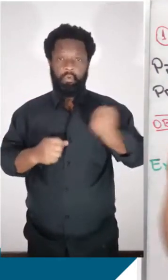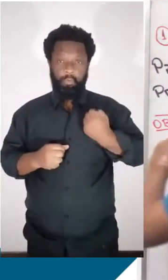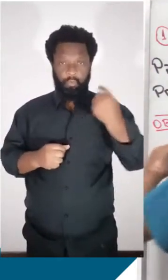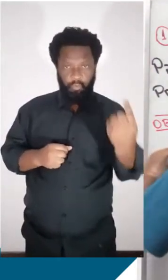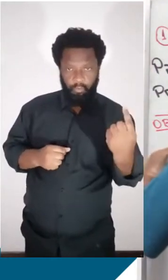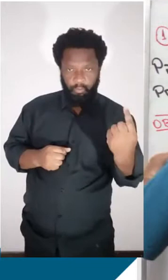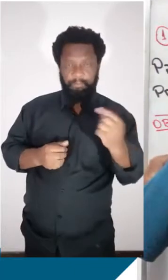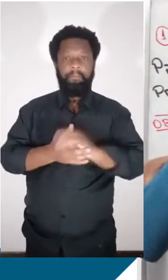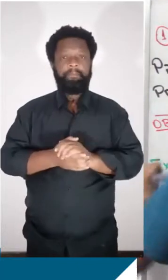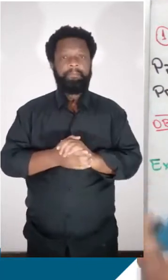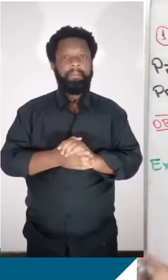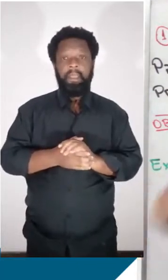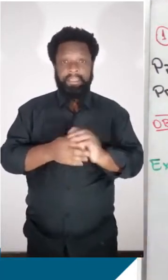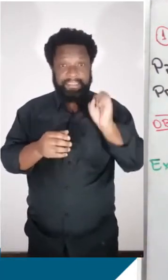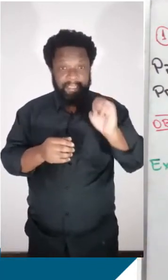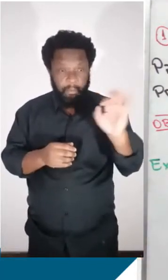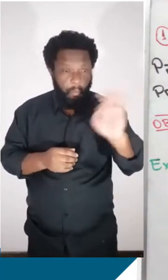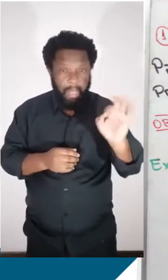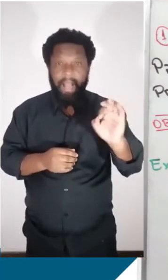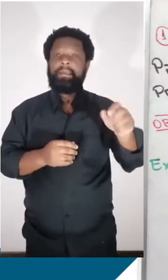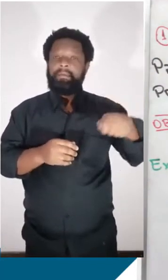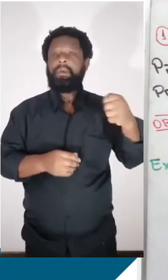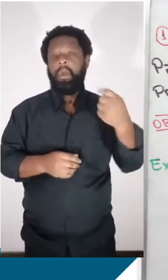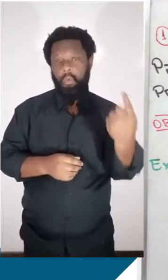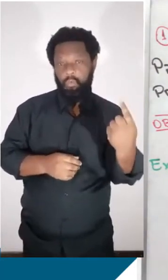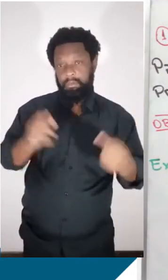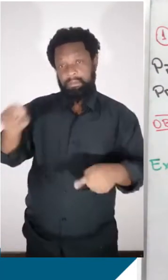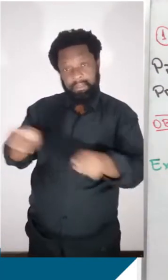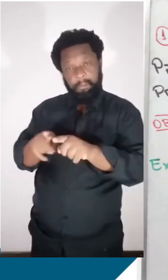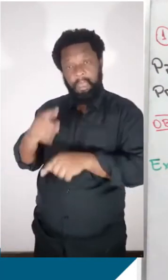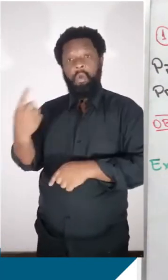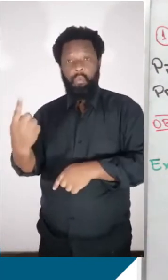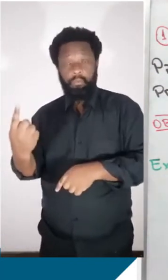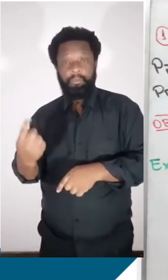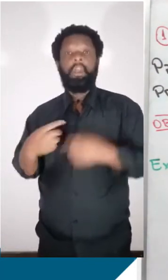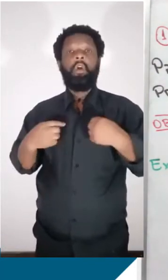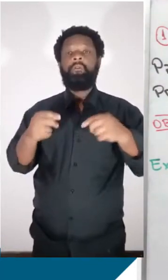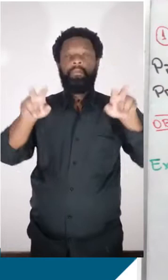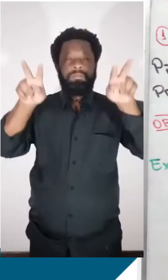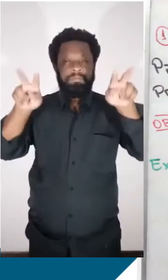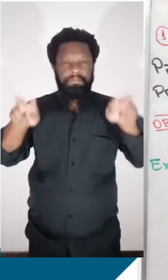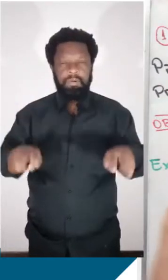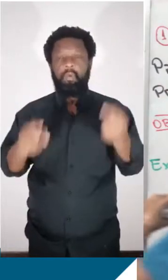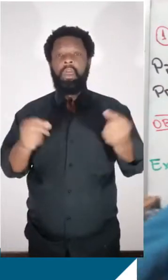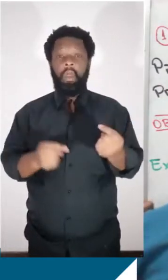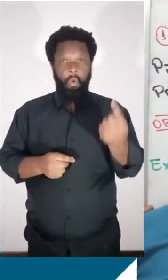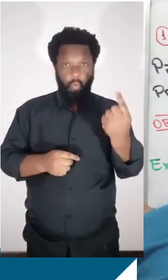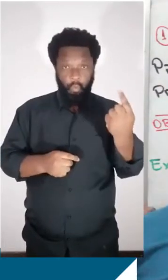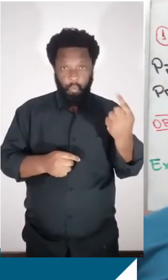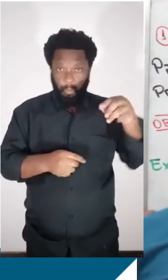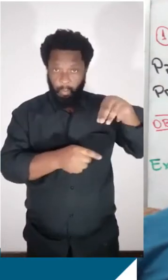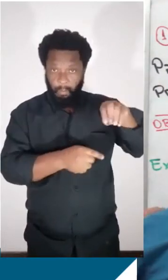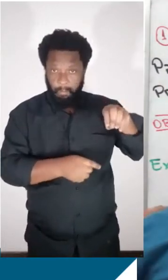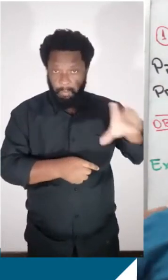tem um 1, porque quando não tem nada é porque tem um 1, e aqui tem um 1. Eu vou ler, então, que